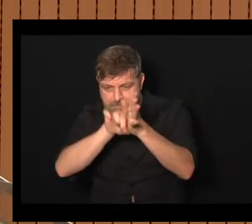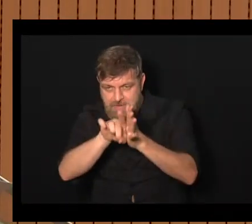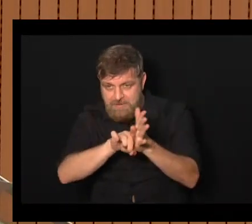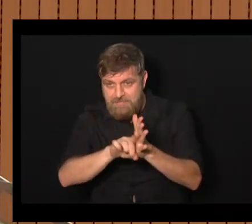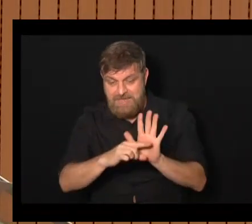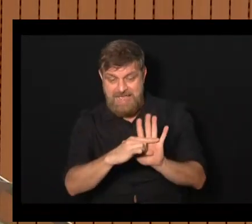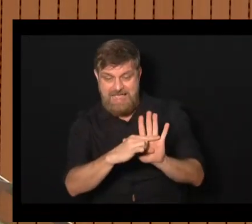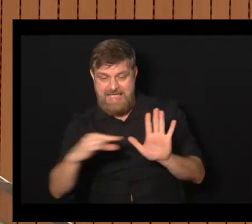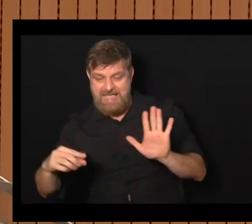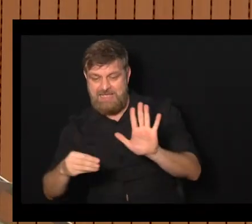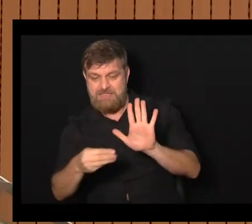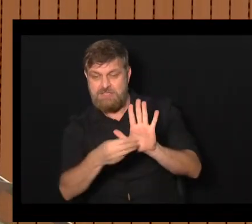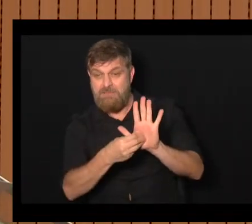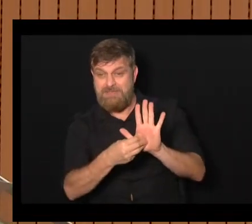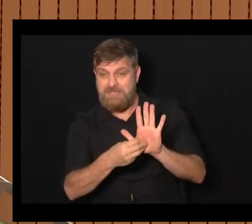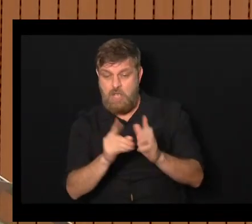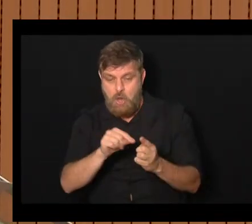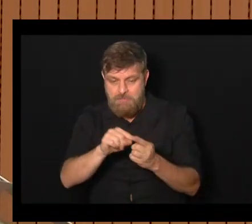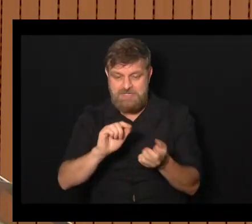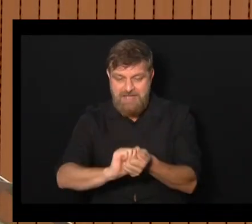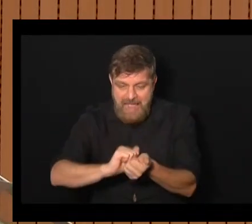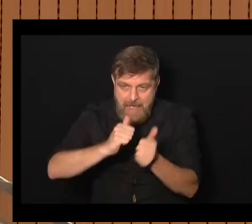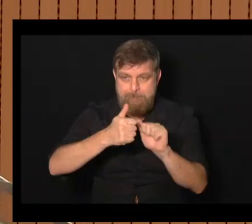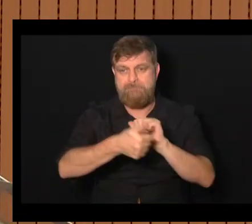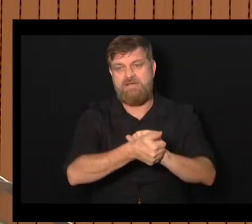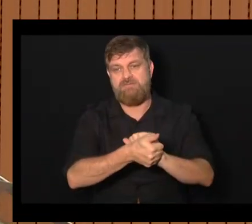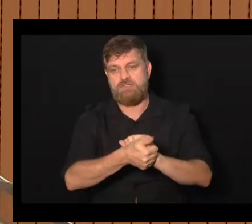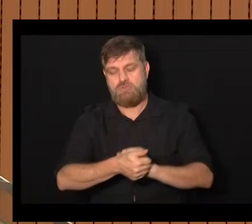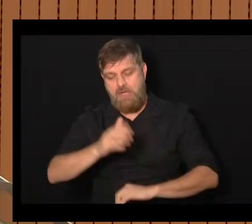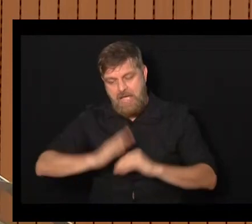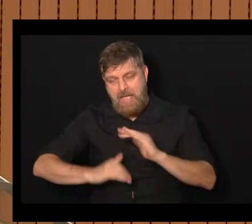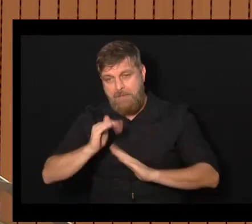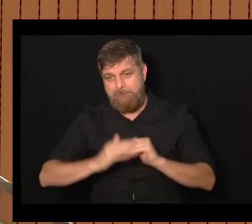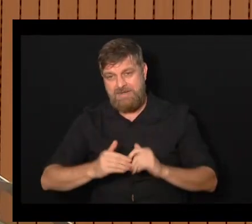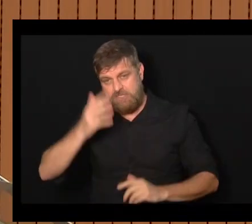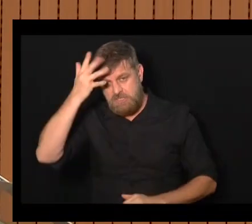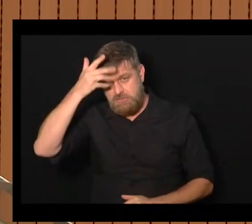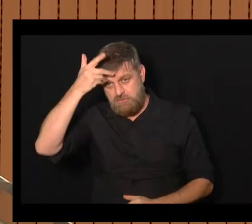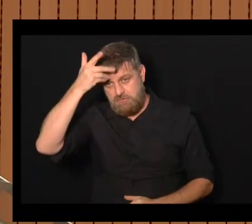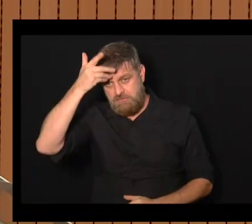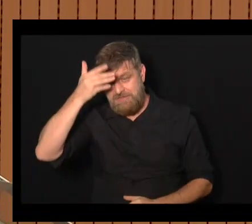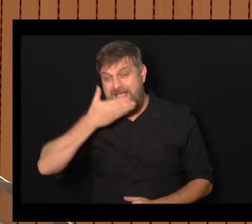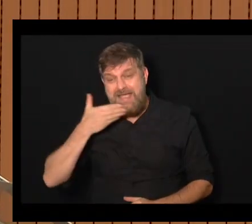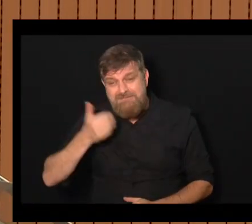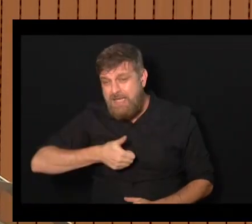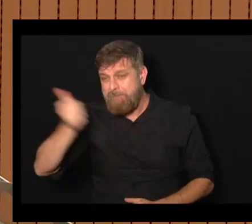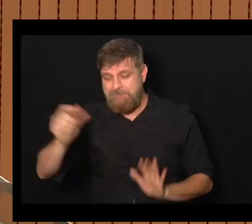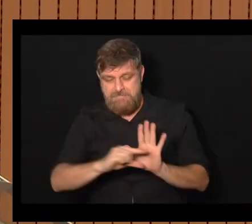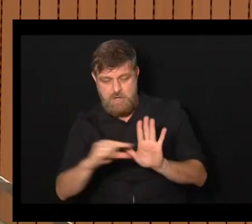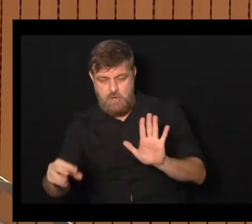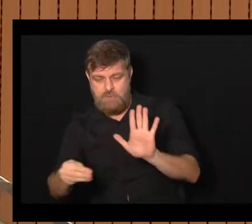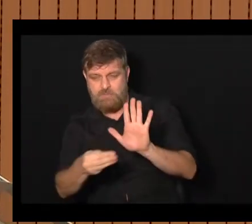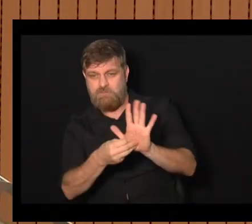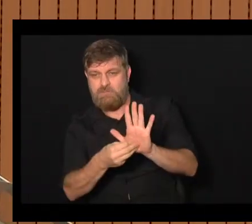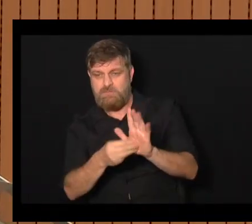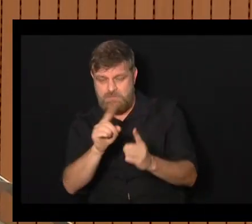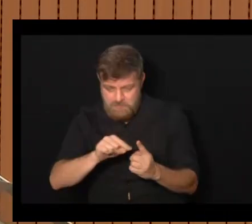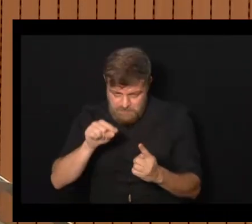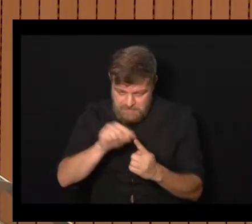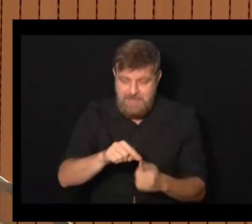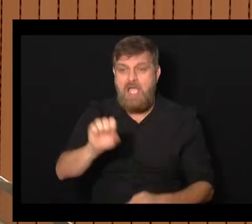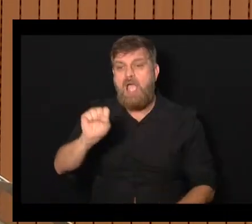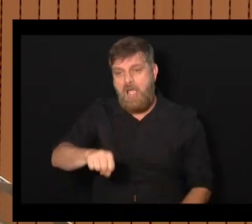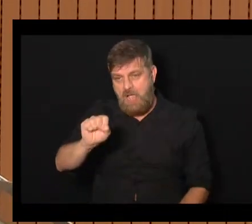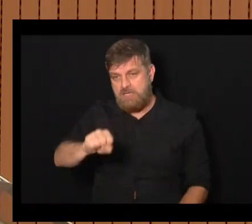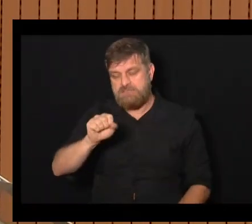que aperfeiçoa a iniciativa do vereador Rodrigo da Farmadic, no sentido de aí sim